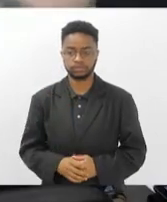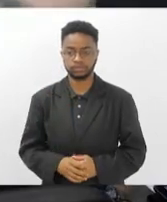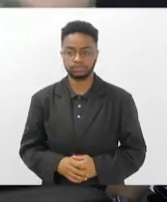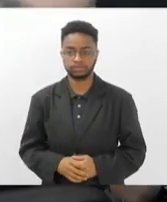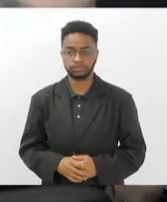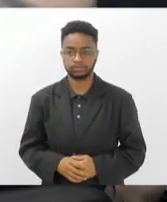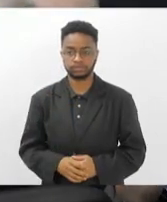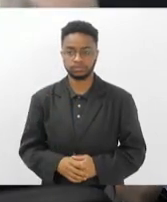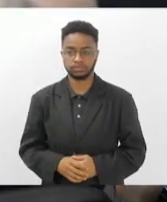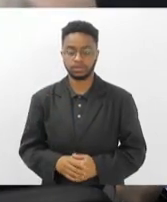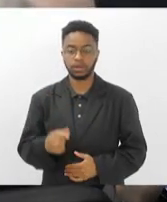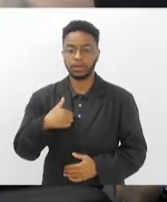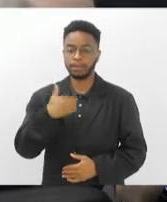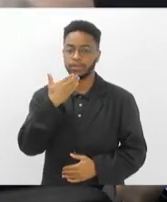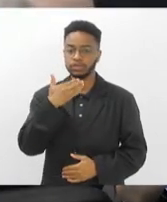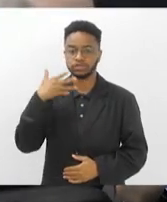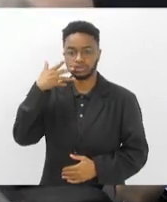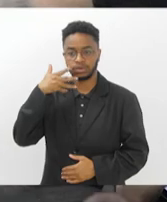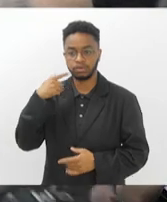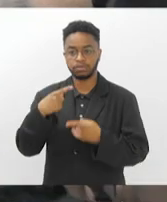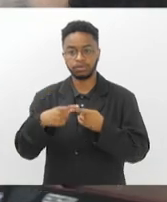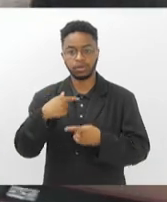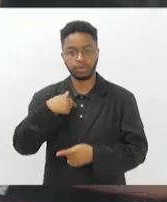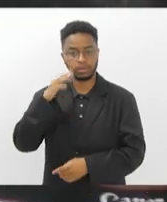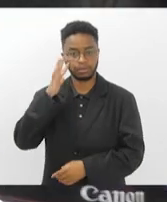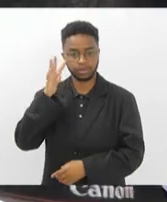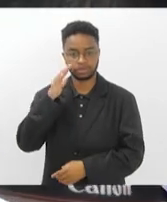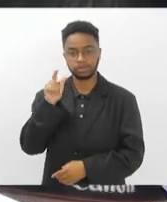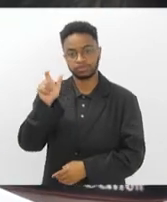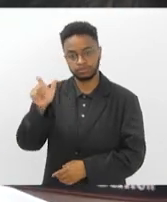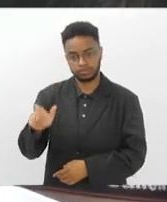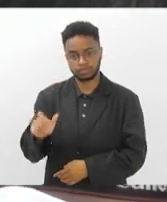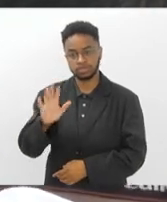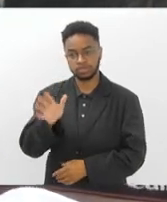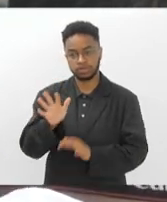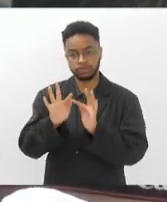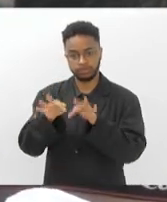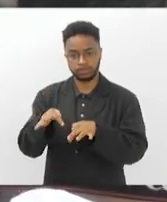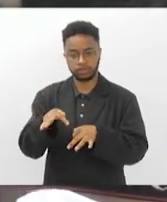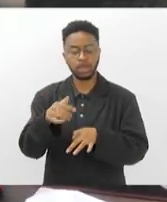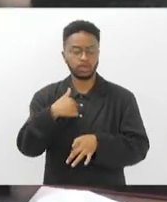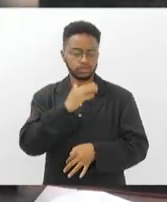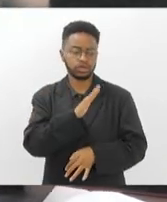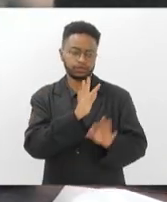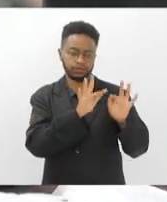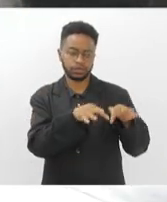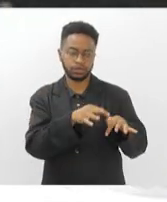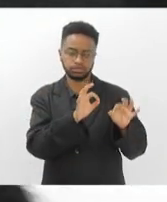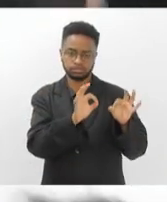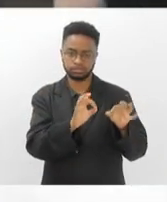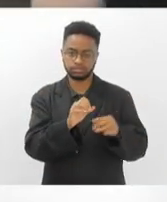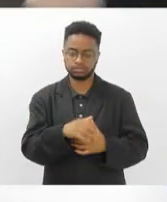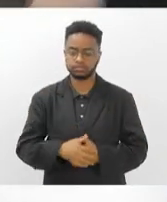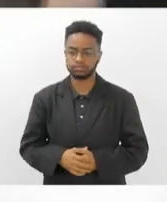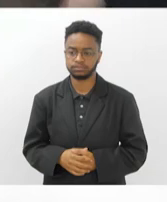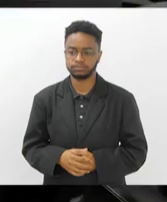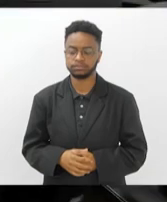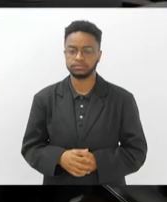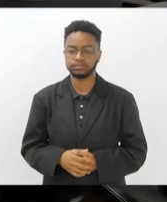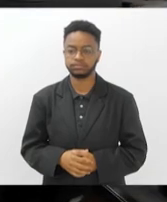Deputado Luiz Paulo, eu pedi a palavra porque imaginei que Vossa Excelência tinha terminado pelo tempo. Já terminei,